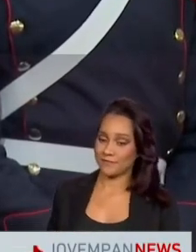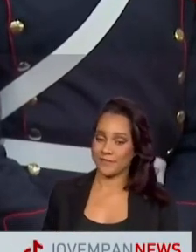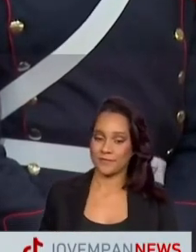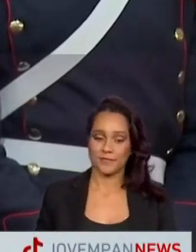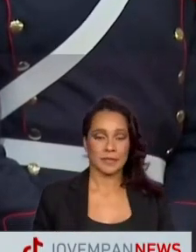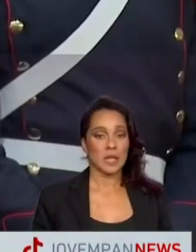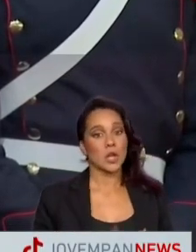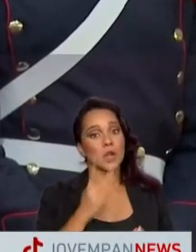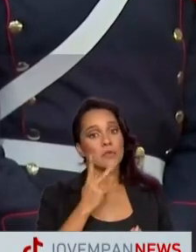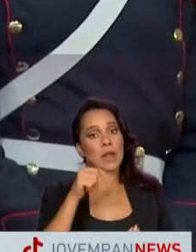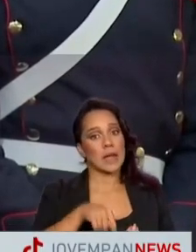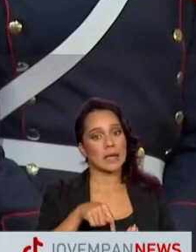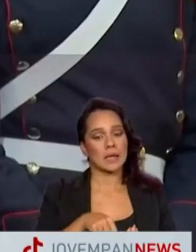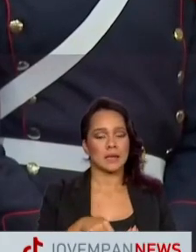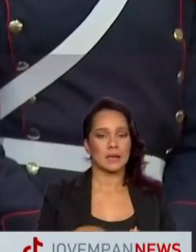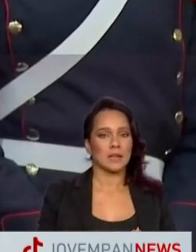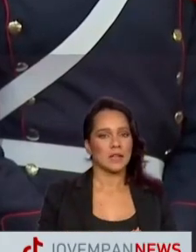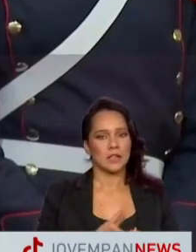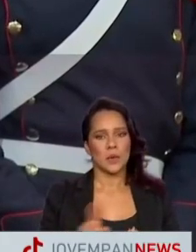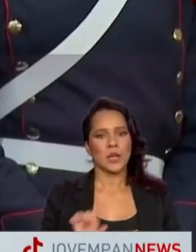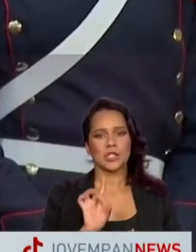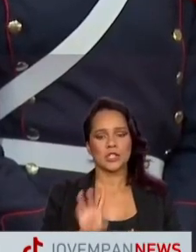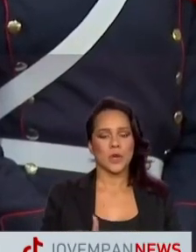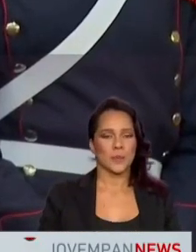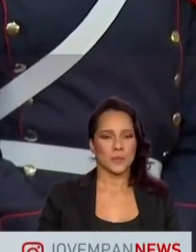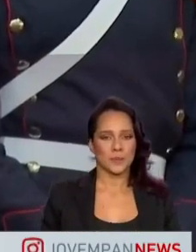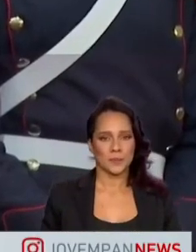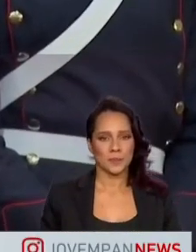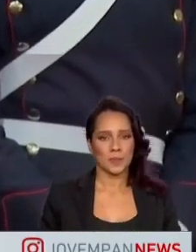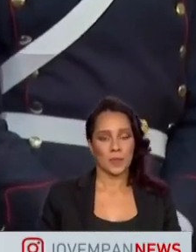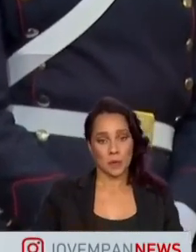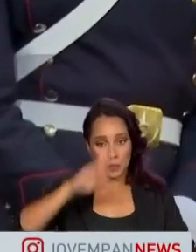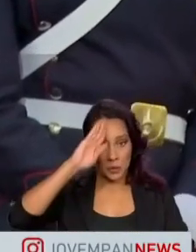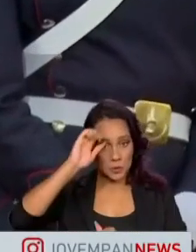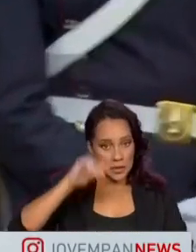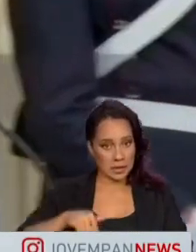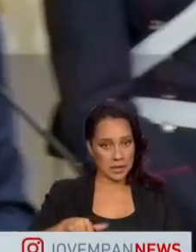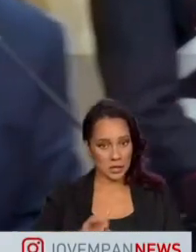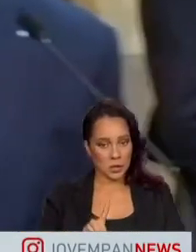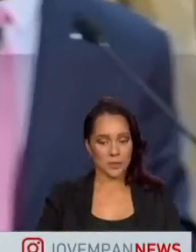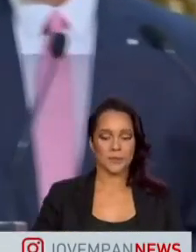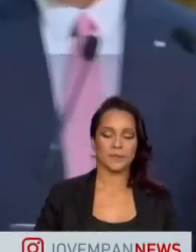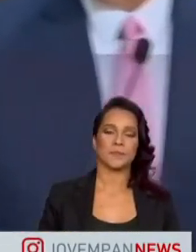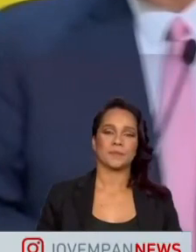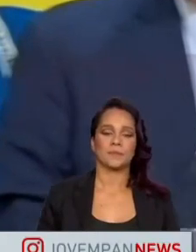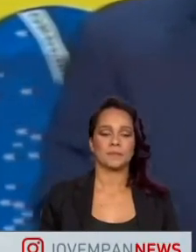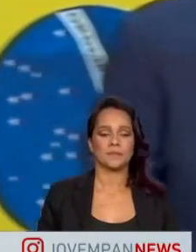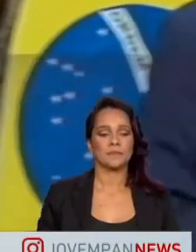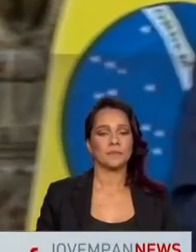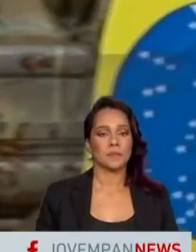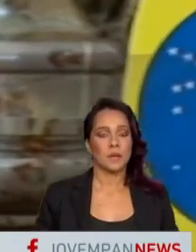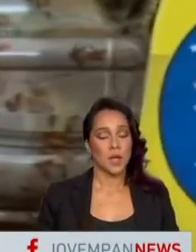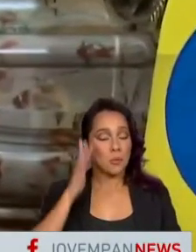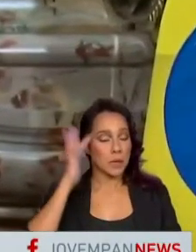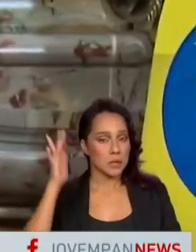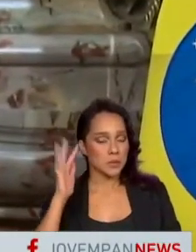O que eu vou falar aqui não é só para os militares. O que eu vou dizer aqui não é só para os militares. Eu